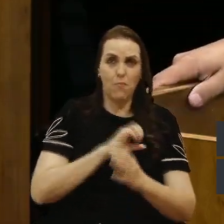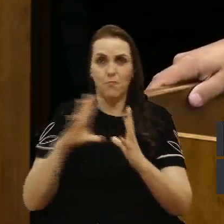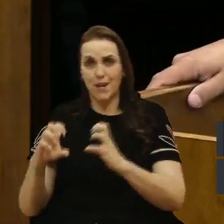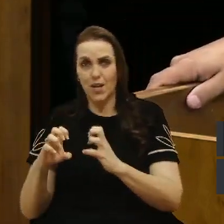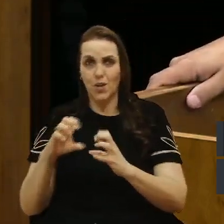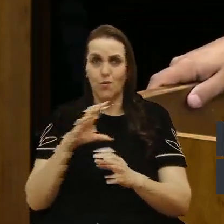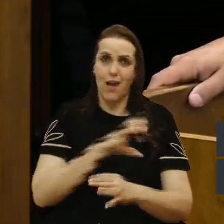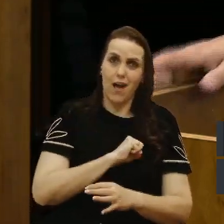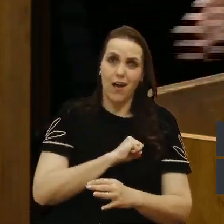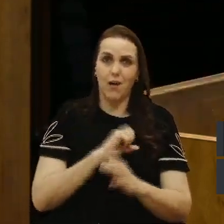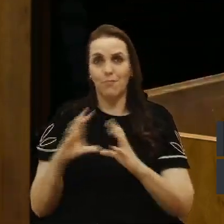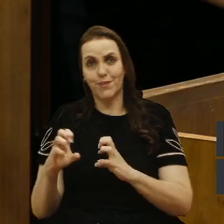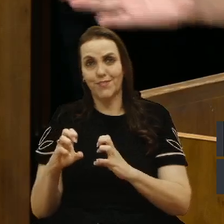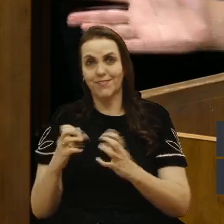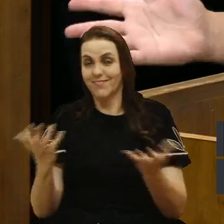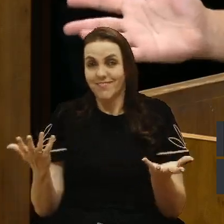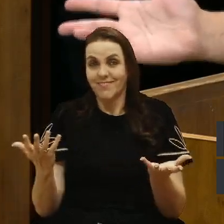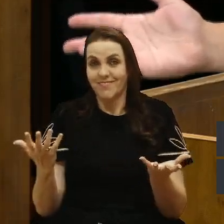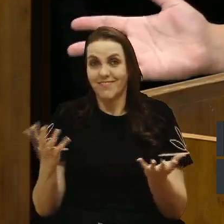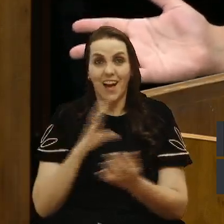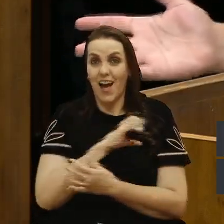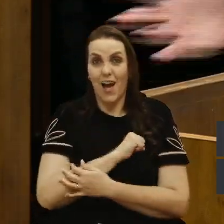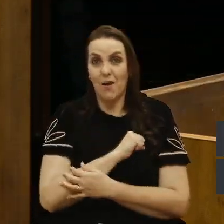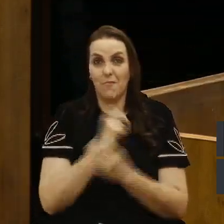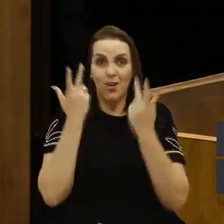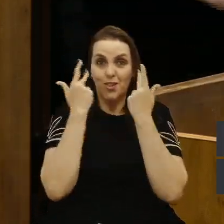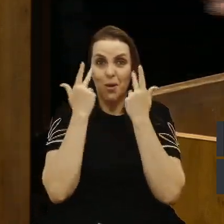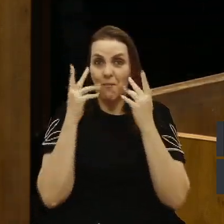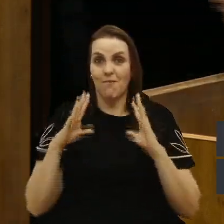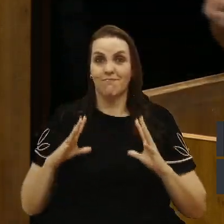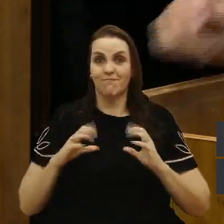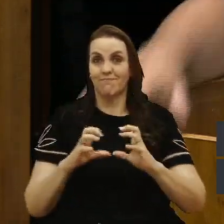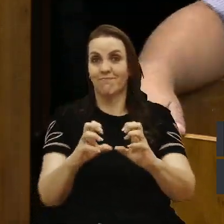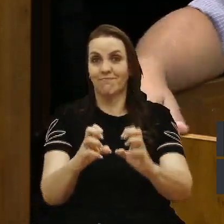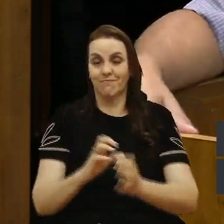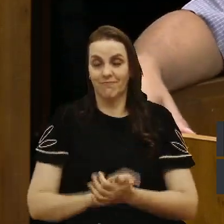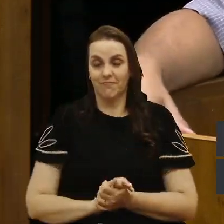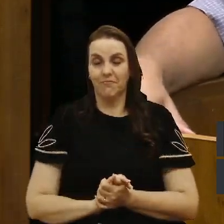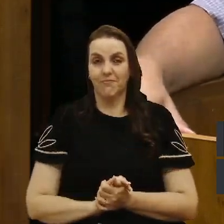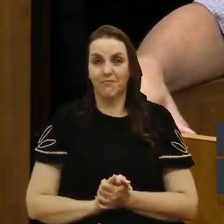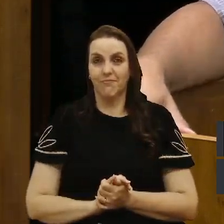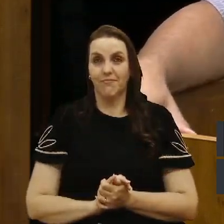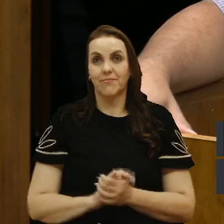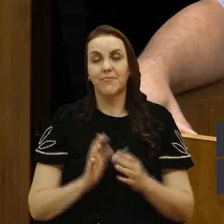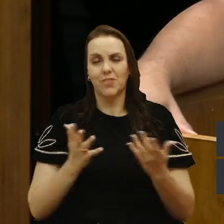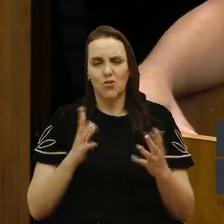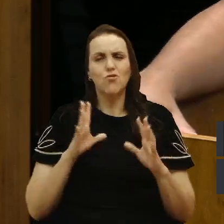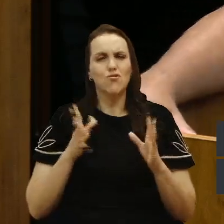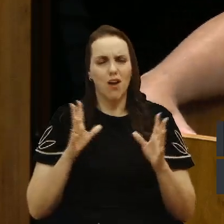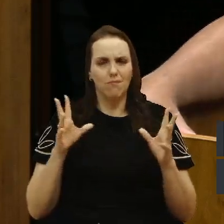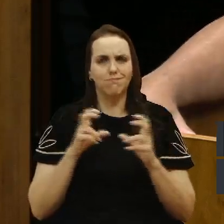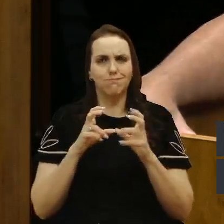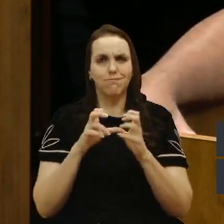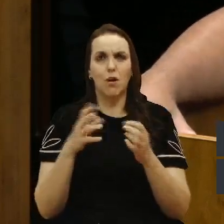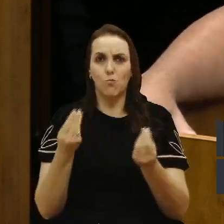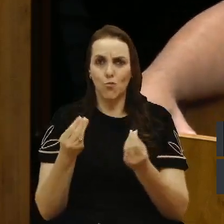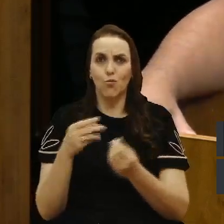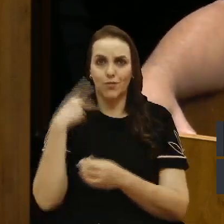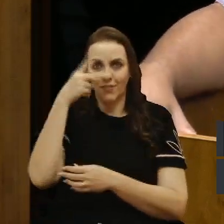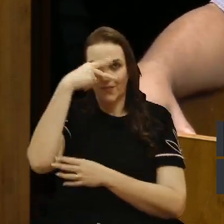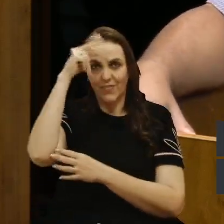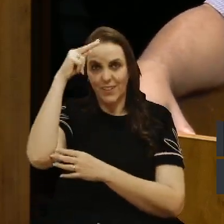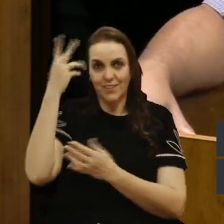e... Quando a gente ama, a gente briga, não é isso? Entendendo? Então... E já briguei muito com o vereador Edson da Rosa, no bom sentido,